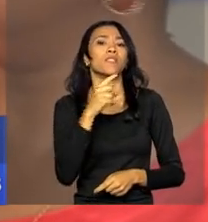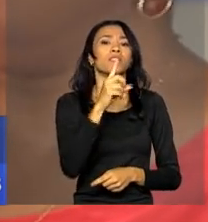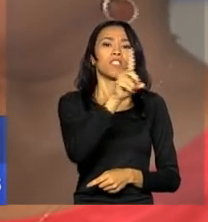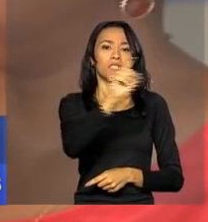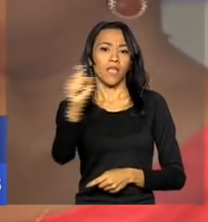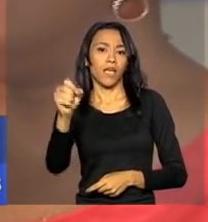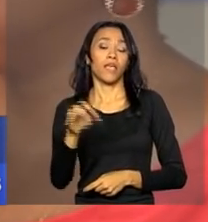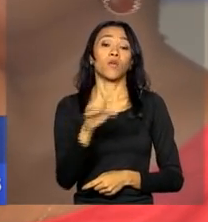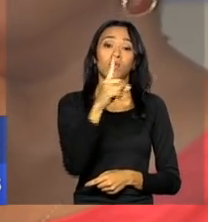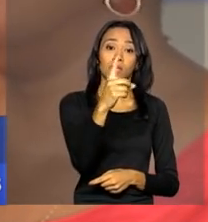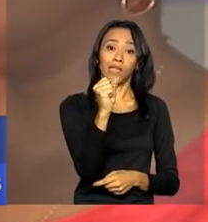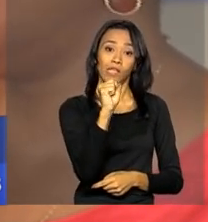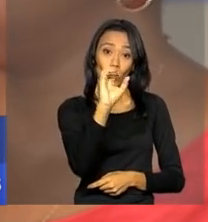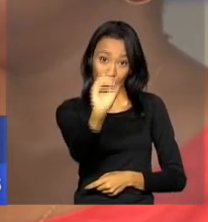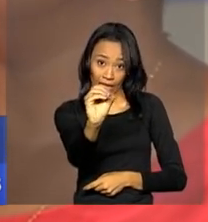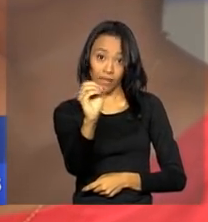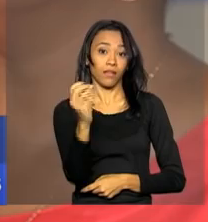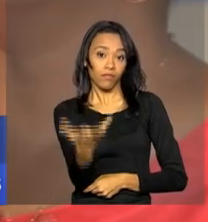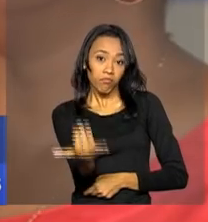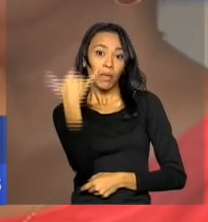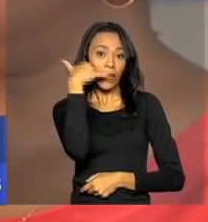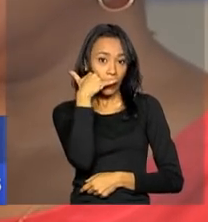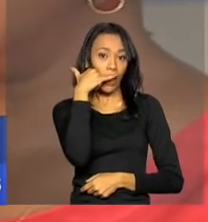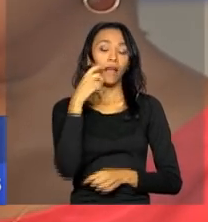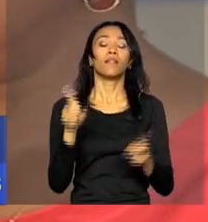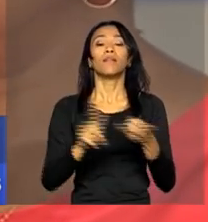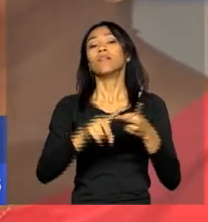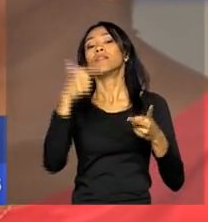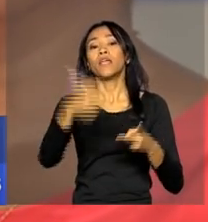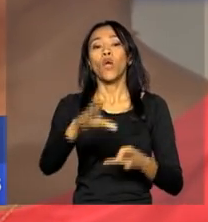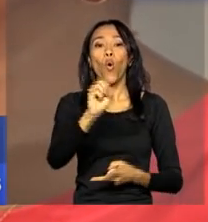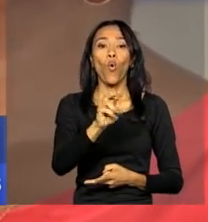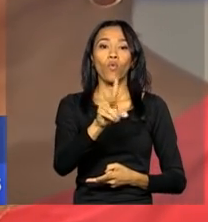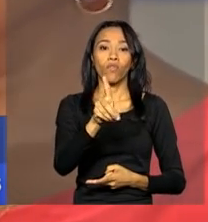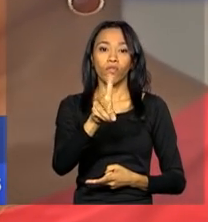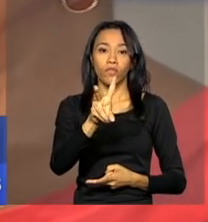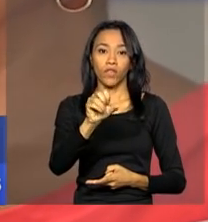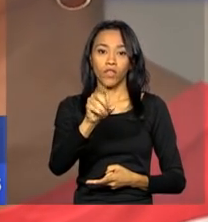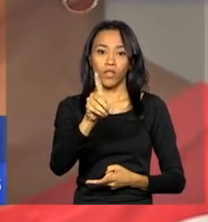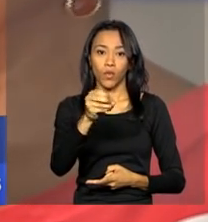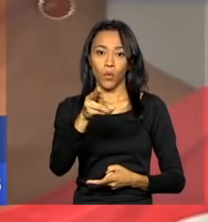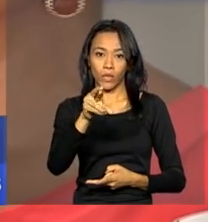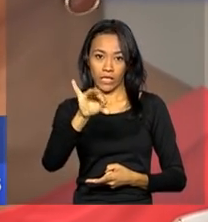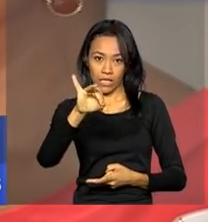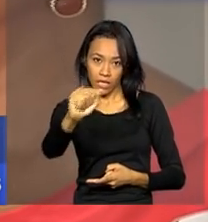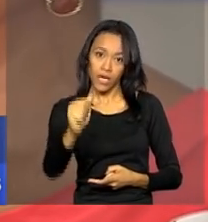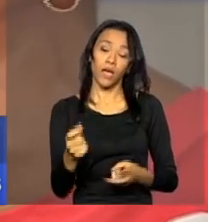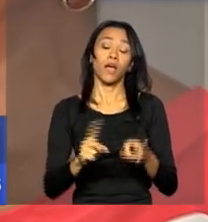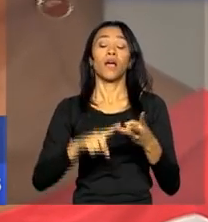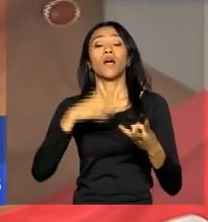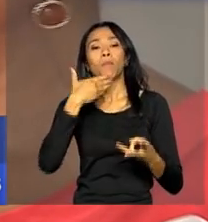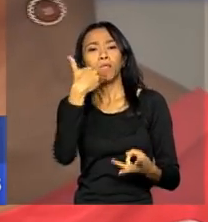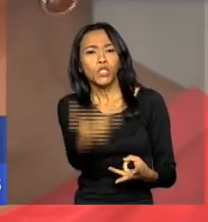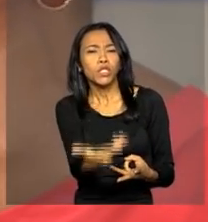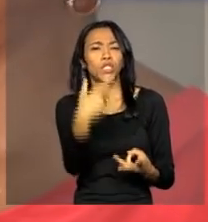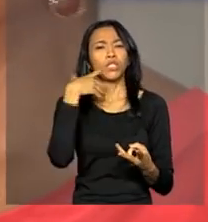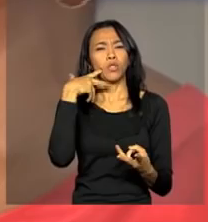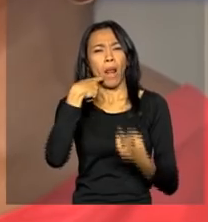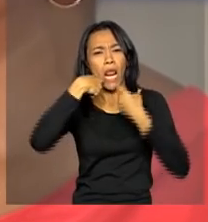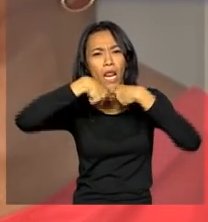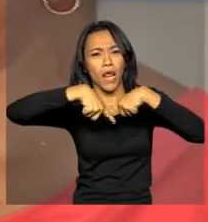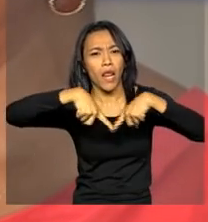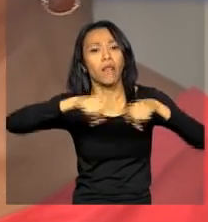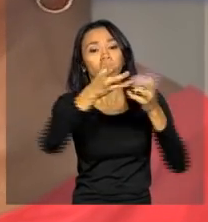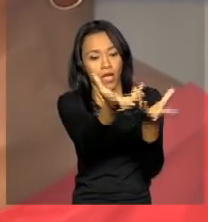180, que fazem parte do nosso ministério. Nós temos ouvidorias, nós encaminhamos as pessoas, os pedidos, as denúncias para os